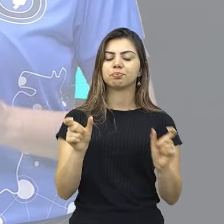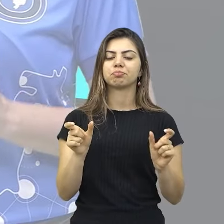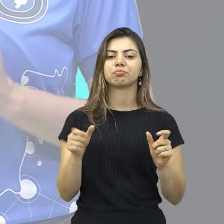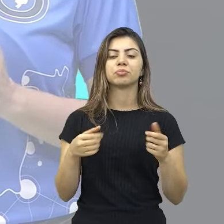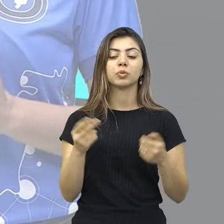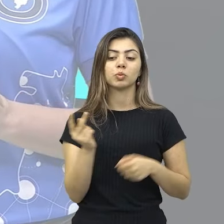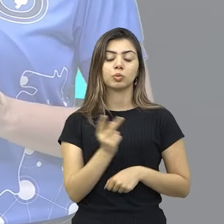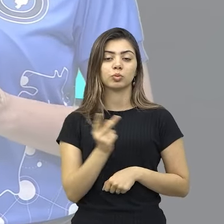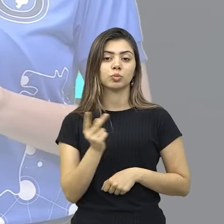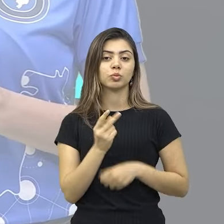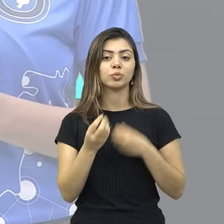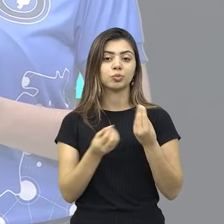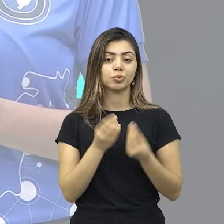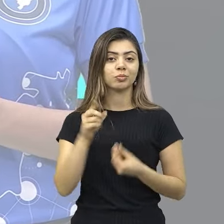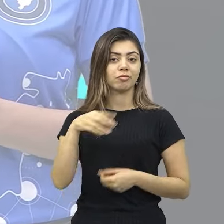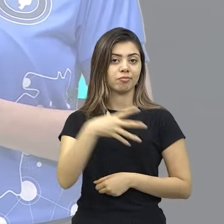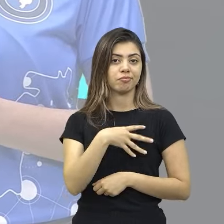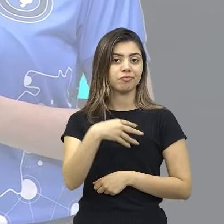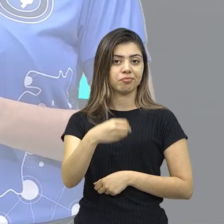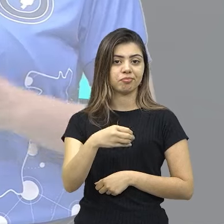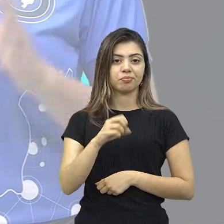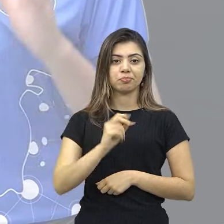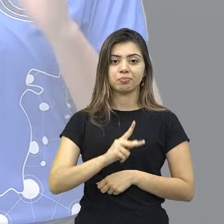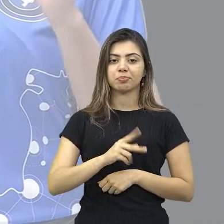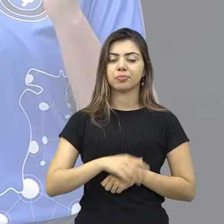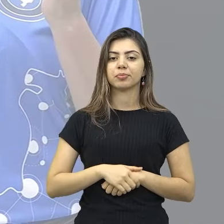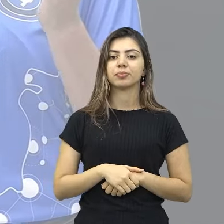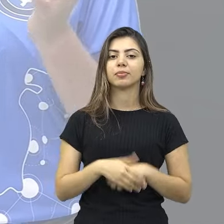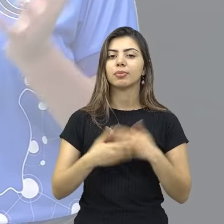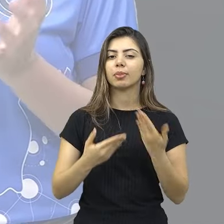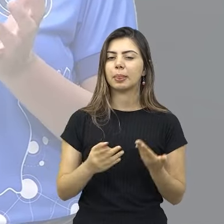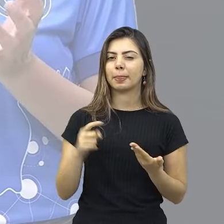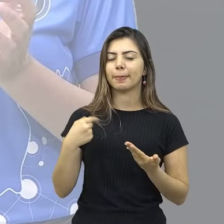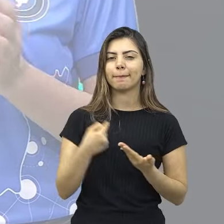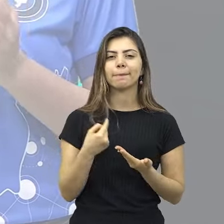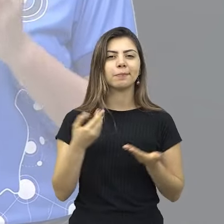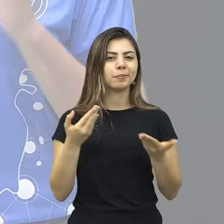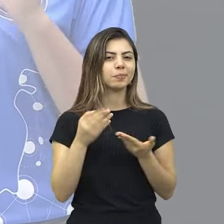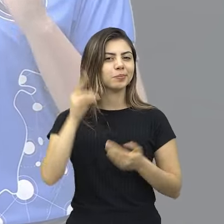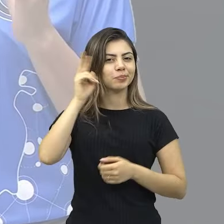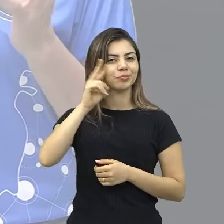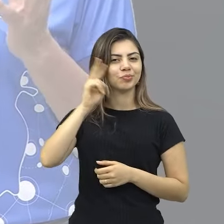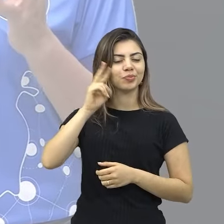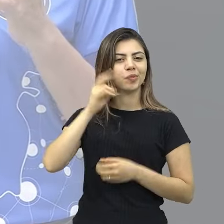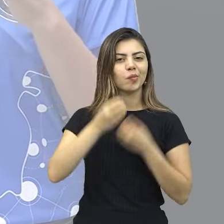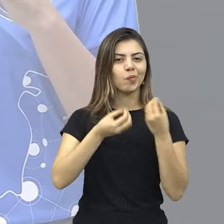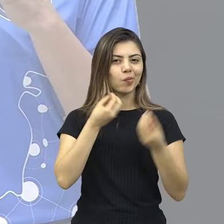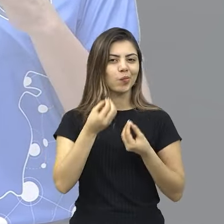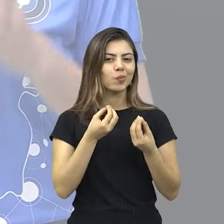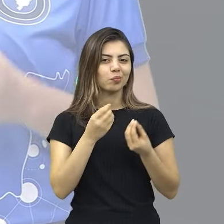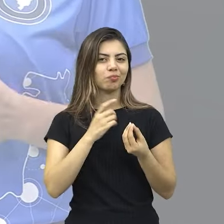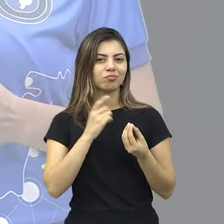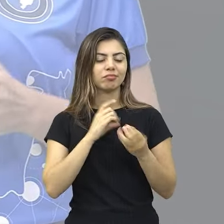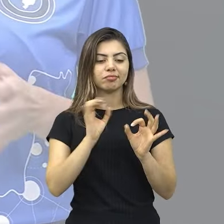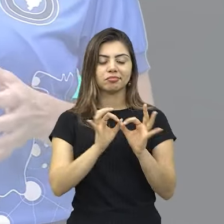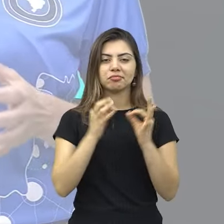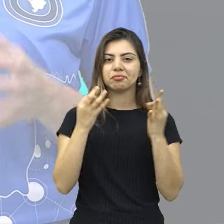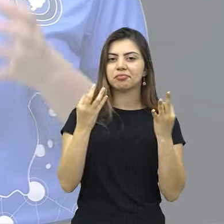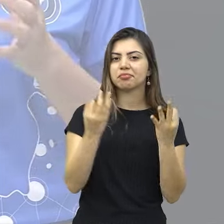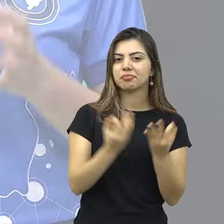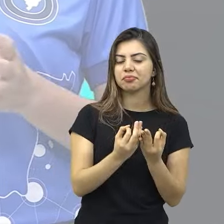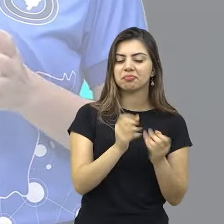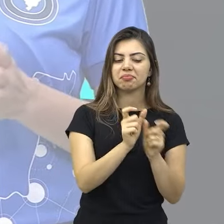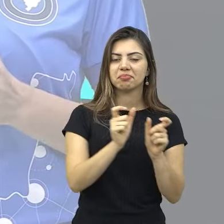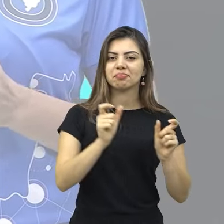Os dois são os filhos, ok? Então, a gente vai começar a relembrar aquela família base, certo?